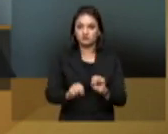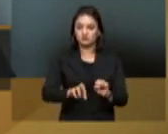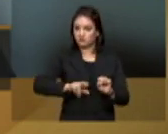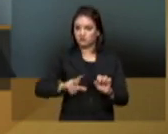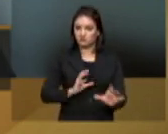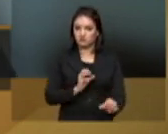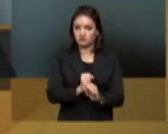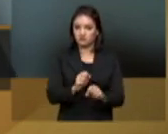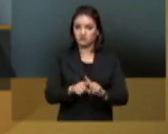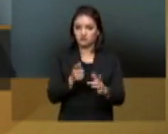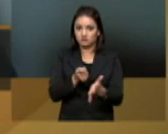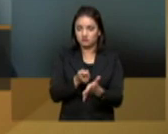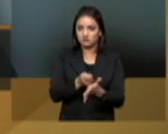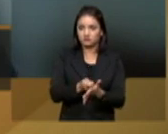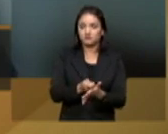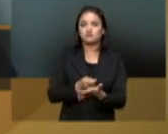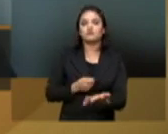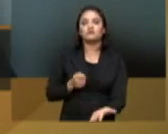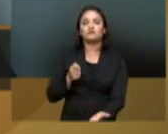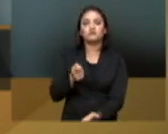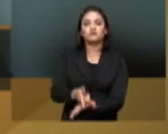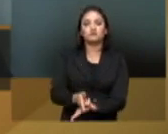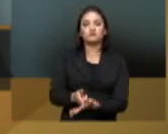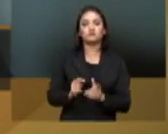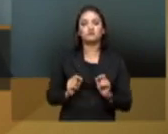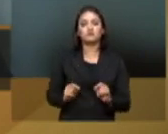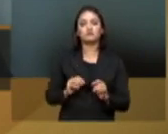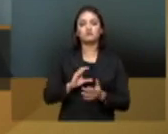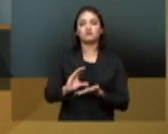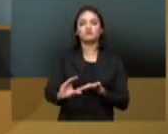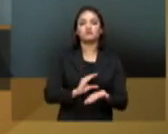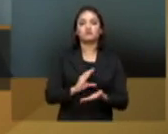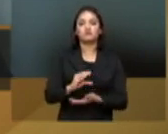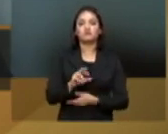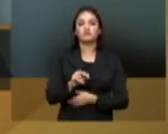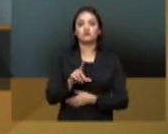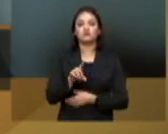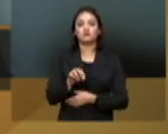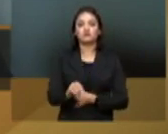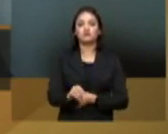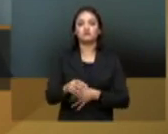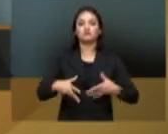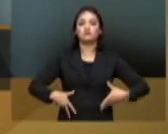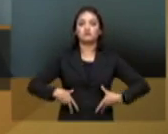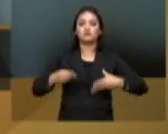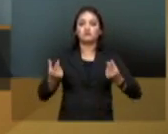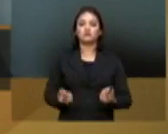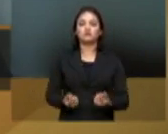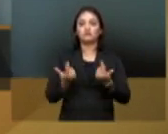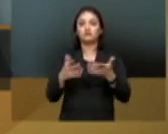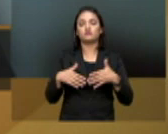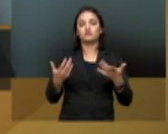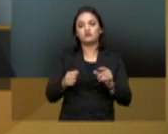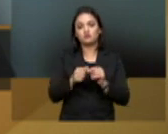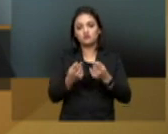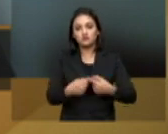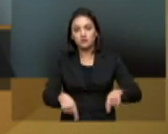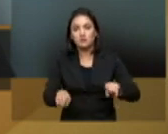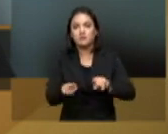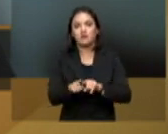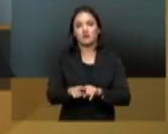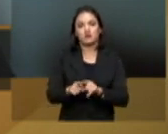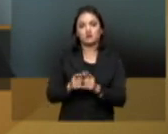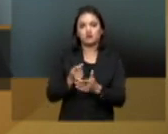de cobrança das referidas contribuições, créditos em relação a despesas financeiras decorrentes de empréstimos e